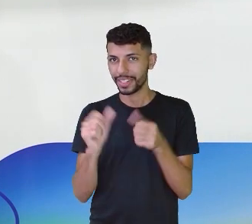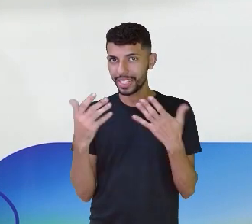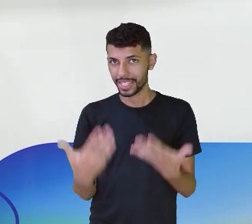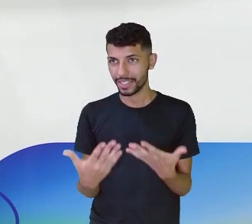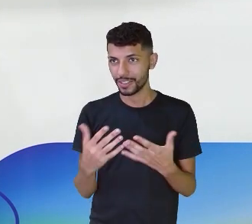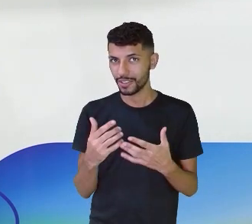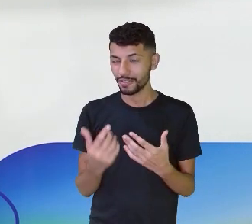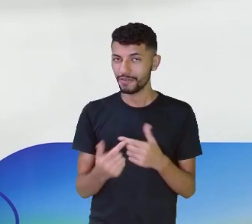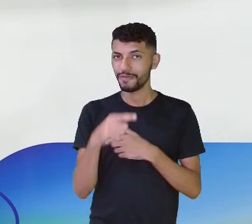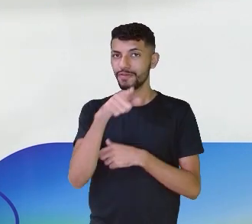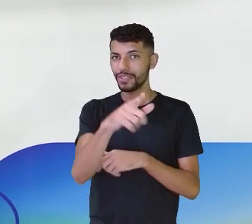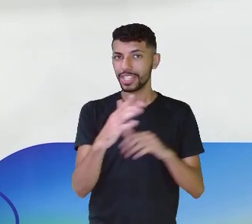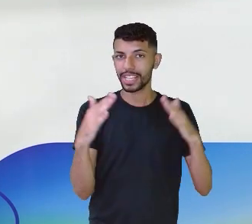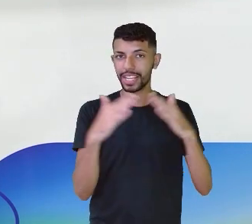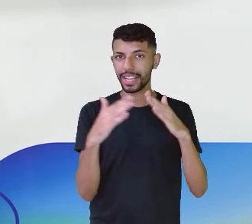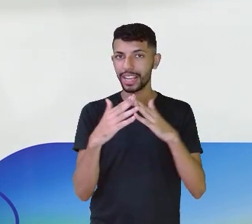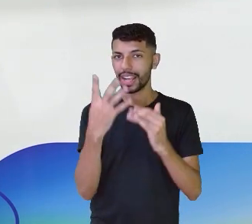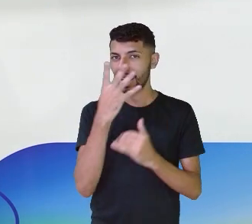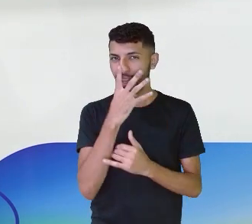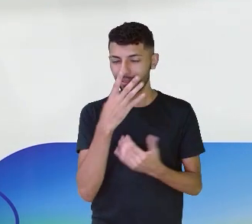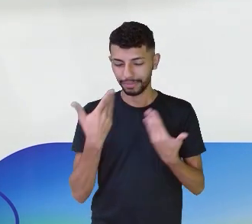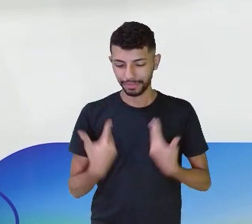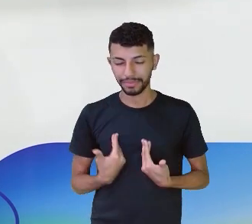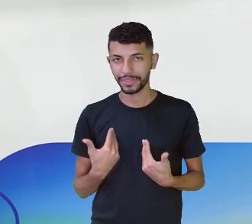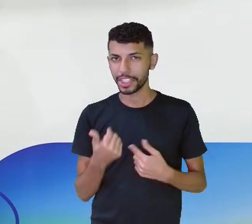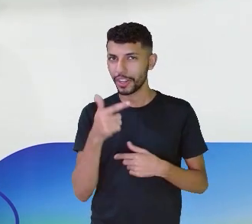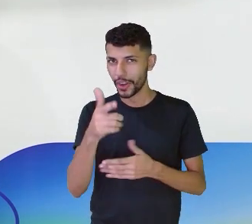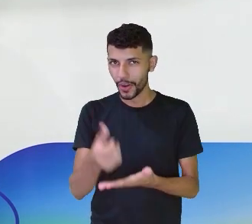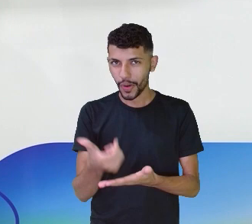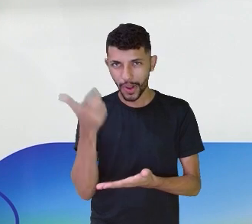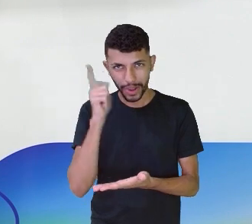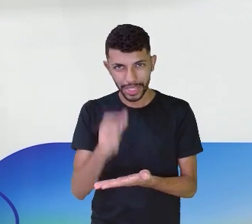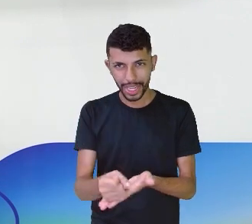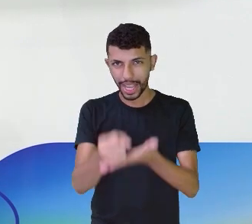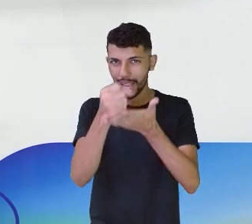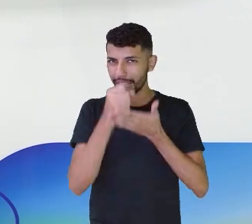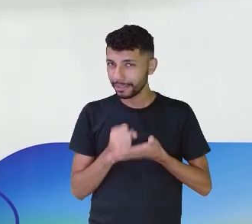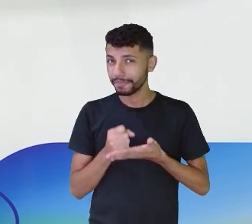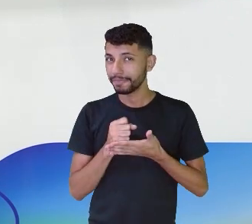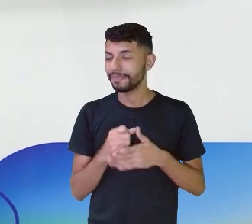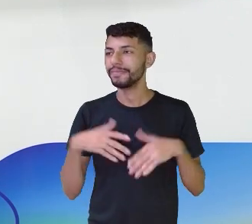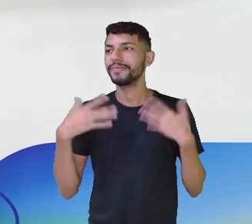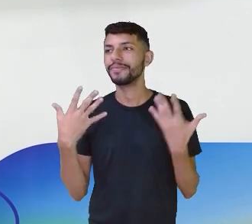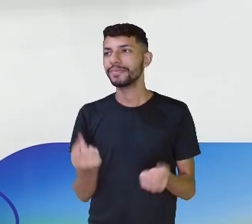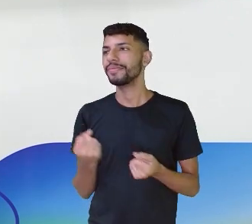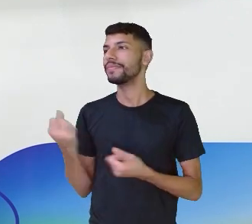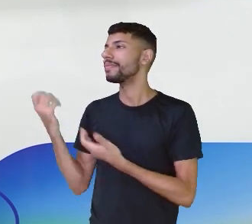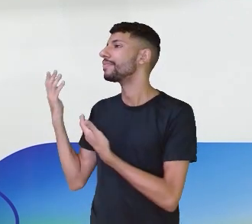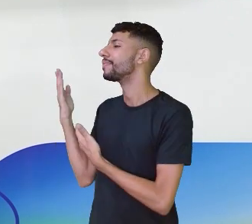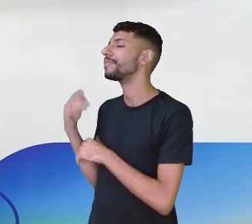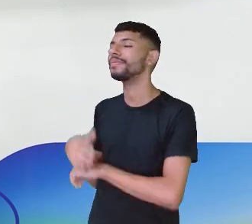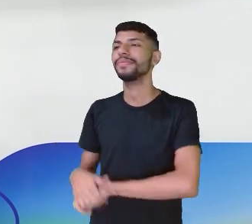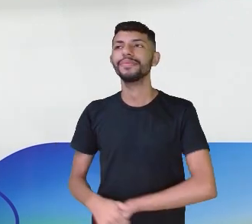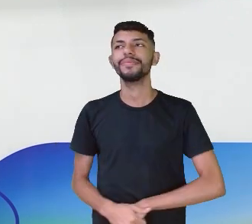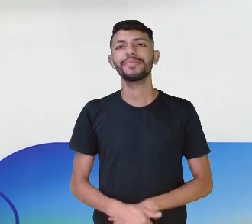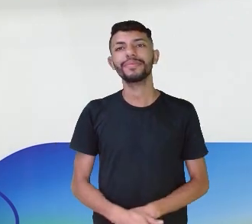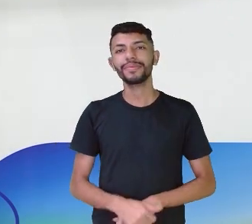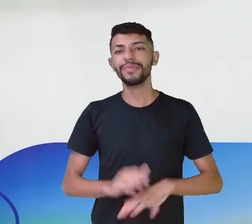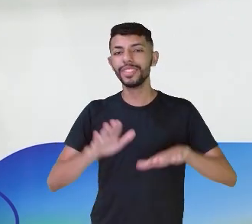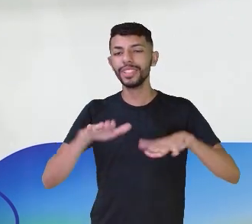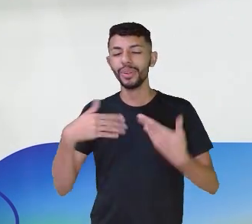que você que está aí em casa me assistindo consegue me ajudar? Vamos embora. Qual foi o